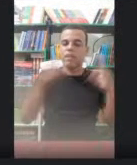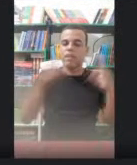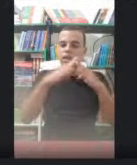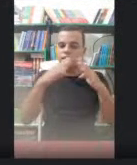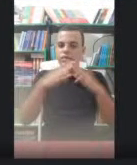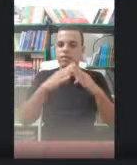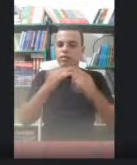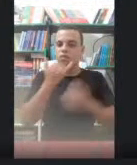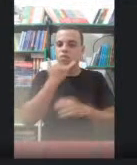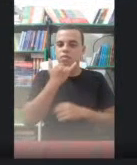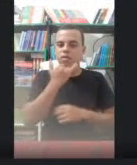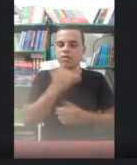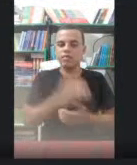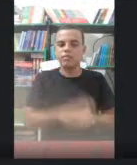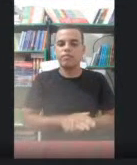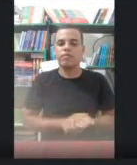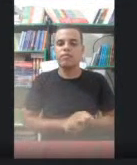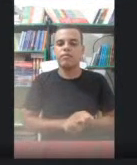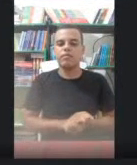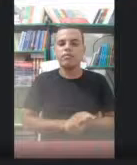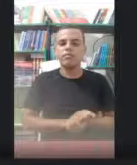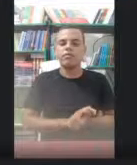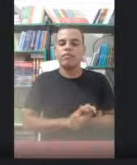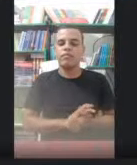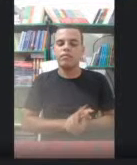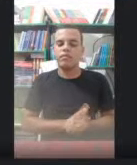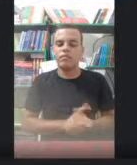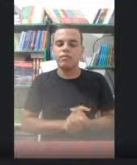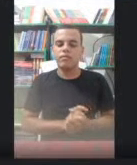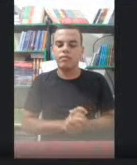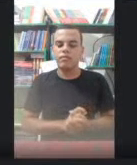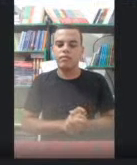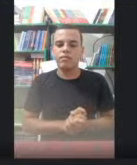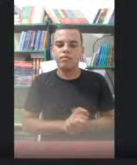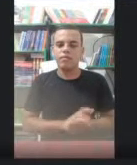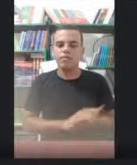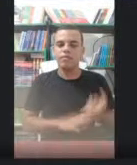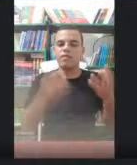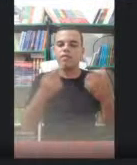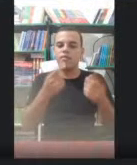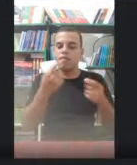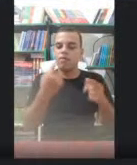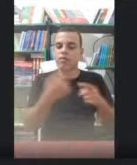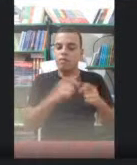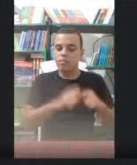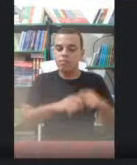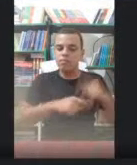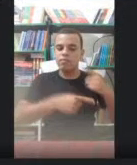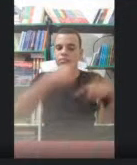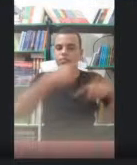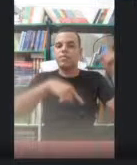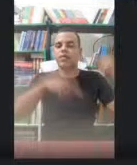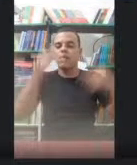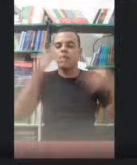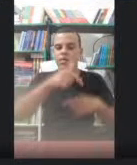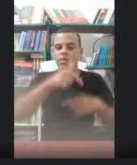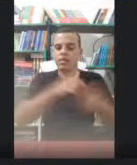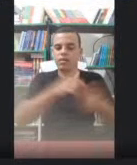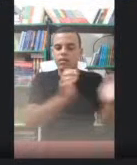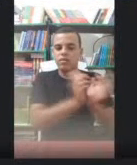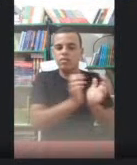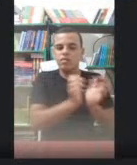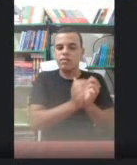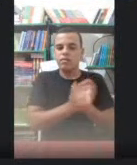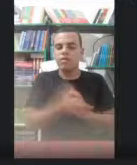desculpa. Né? Então, assim, foram os grandes resultados, assim, desse momento pré-natal. E aí é como eu coloquei aqui